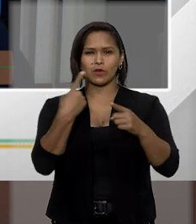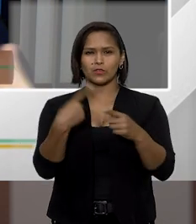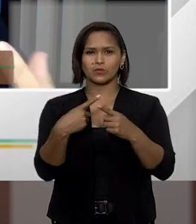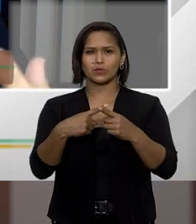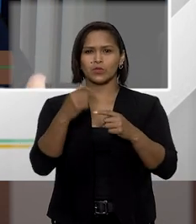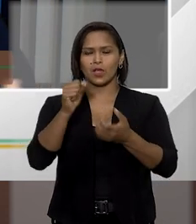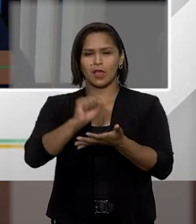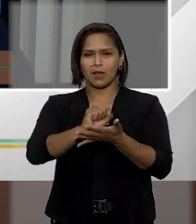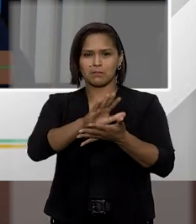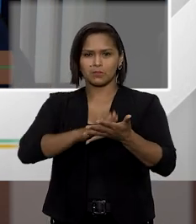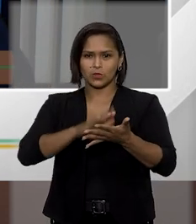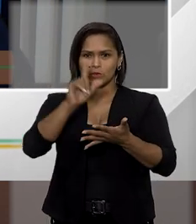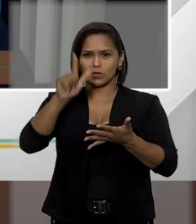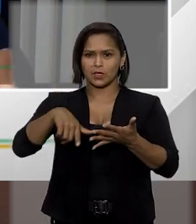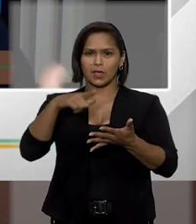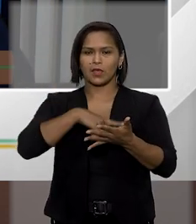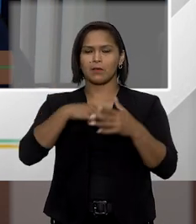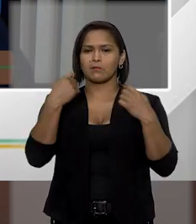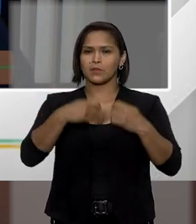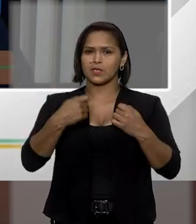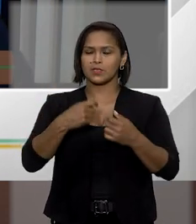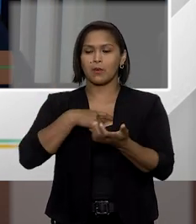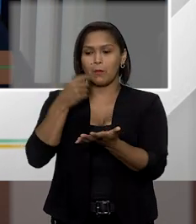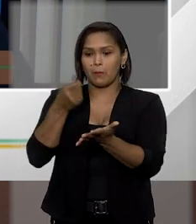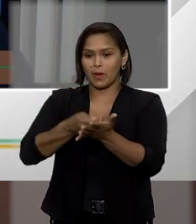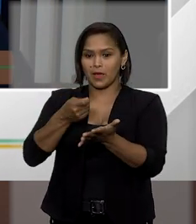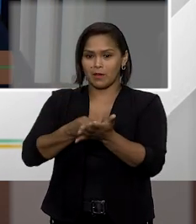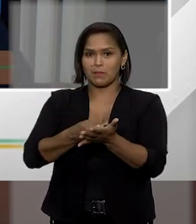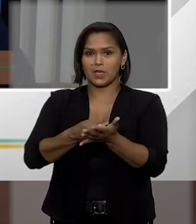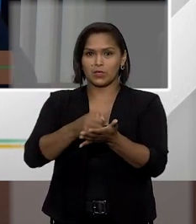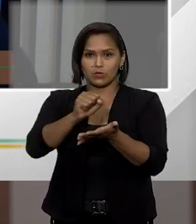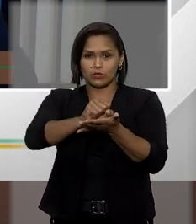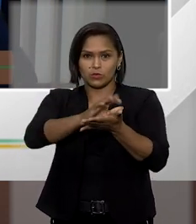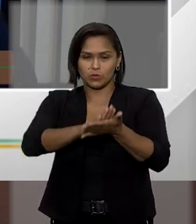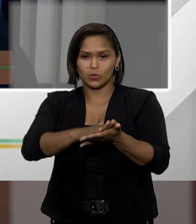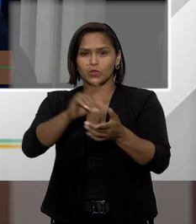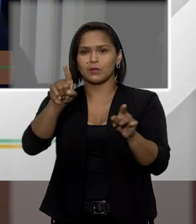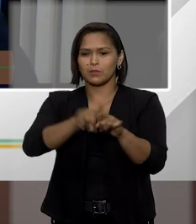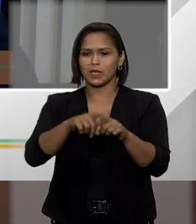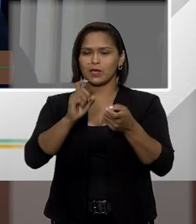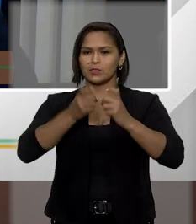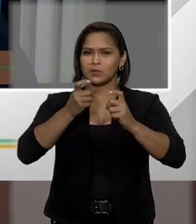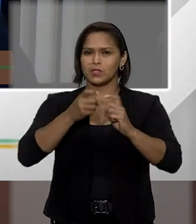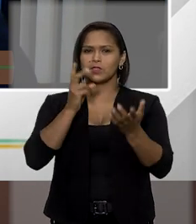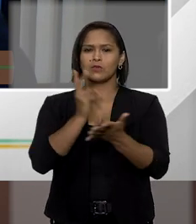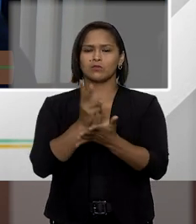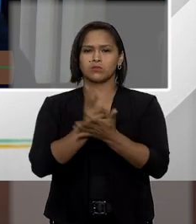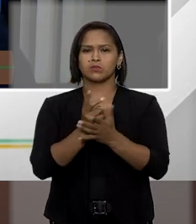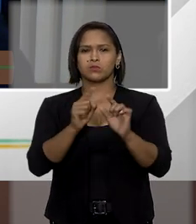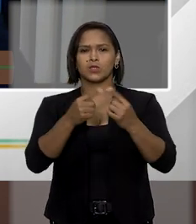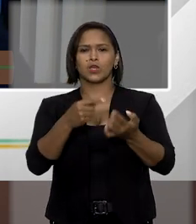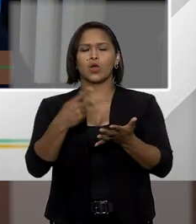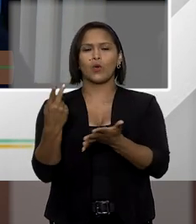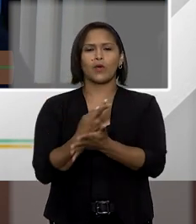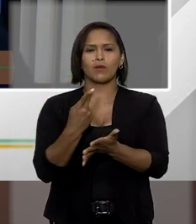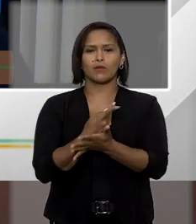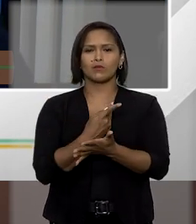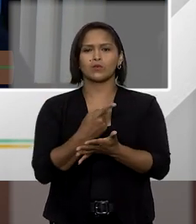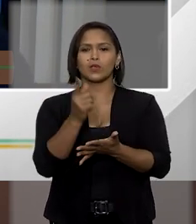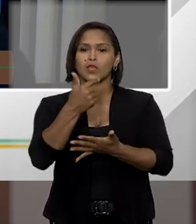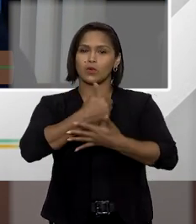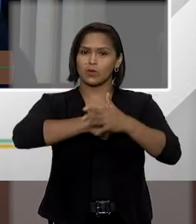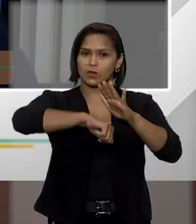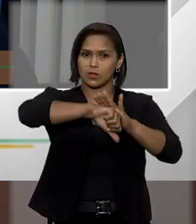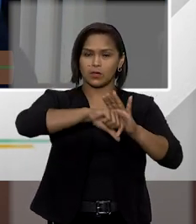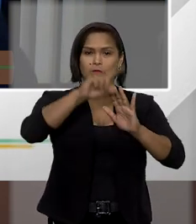porque, claro, a multa por conta da necessidade do pagamento em pecúnia para a administração pública por conta do cometimento do ato ilícito,